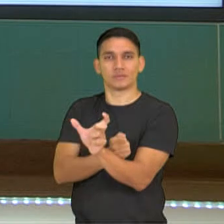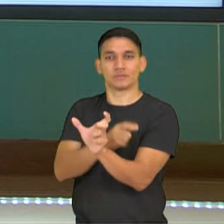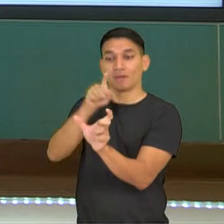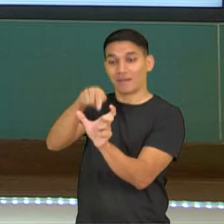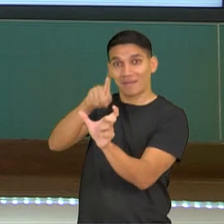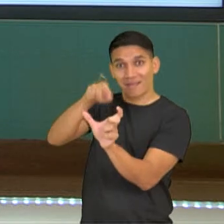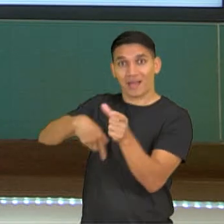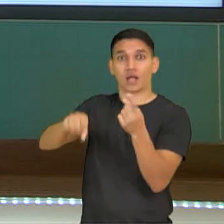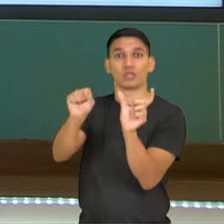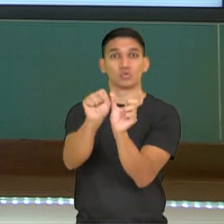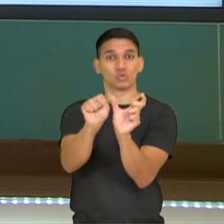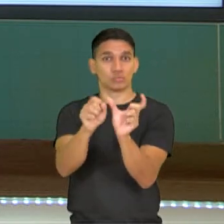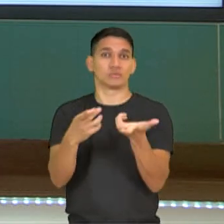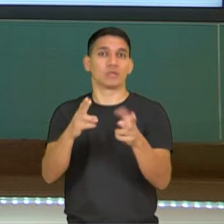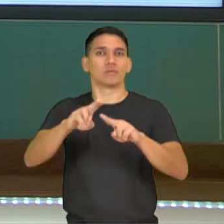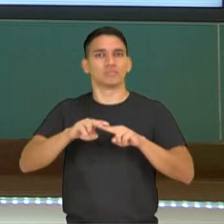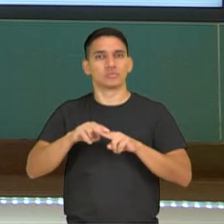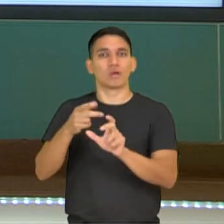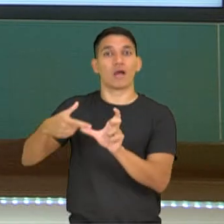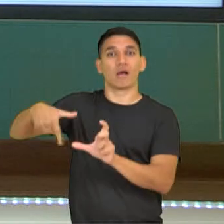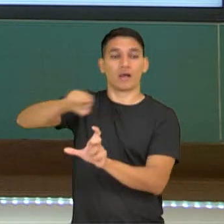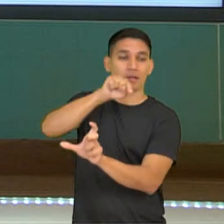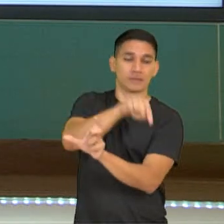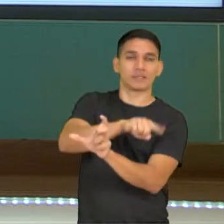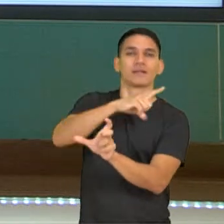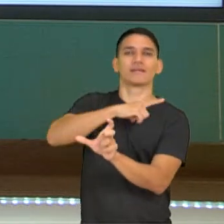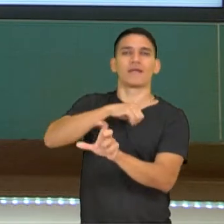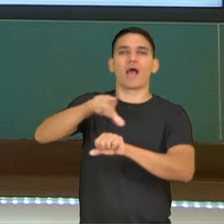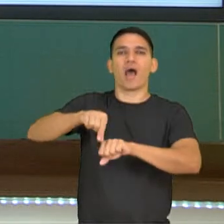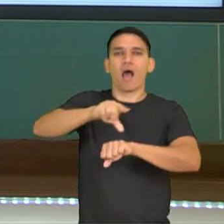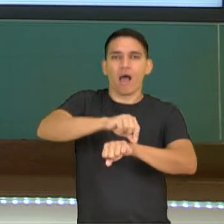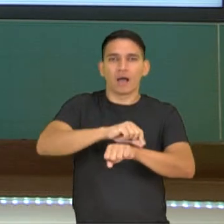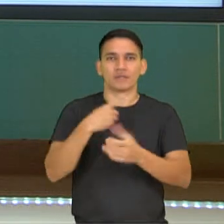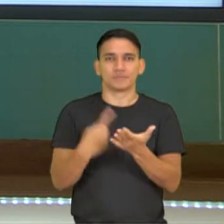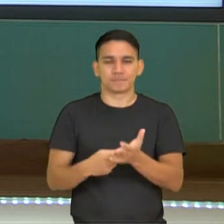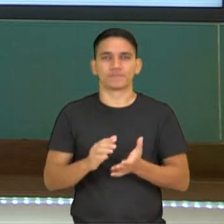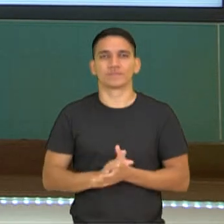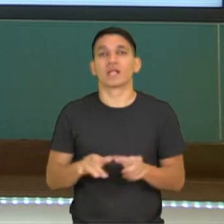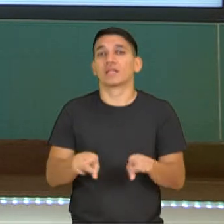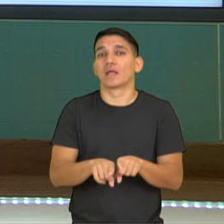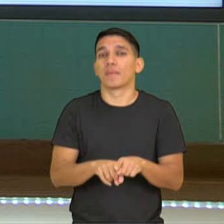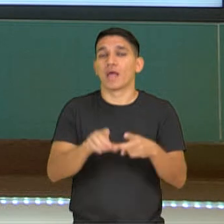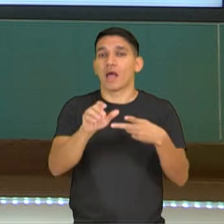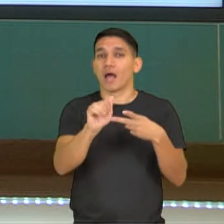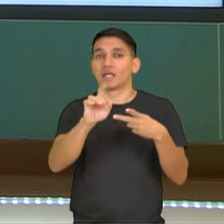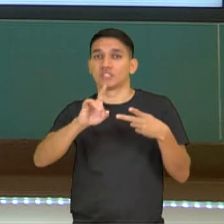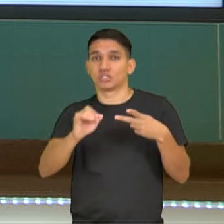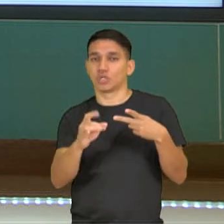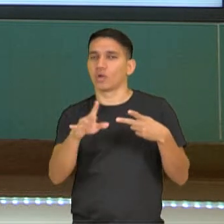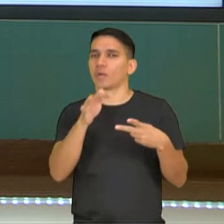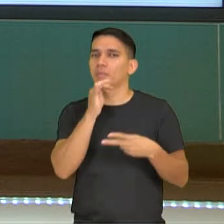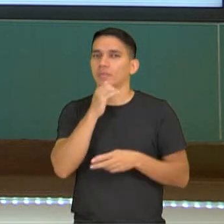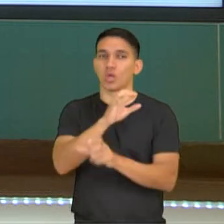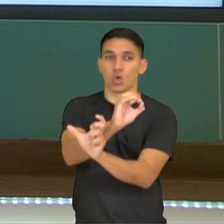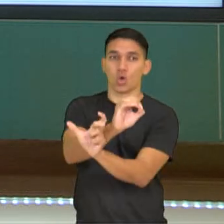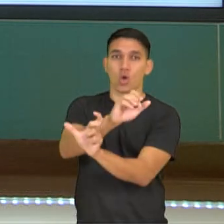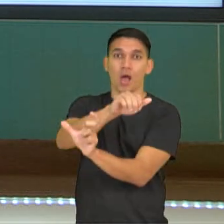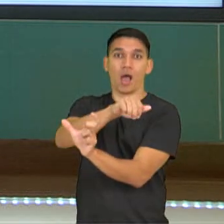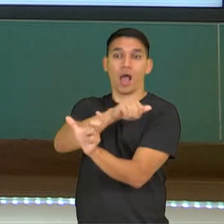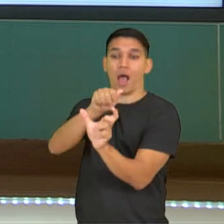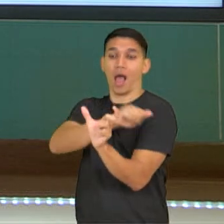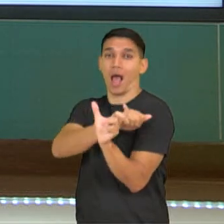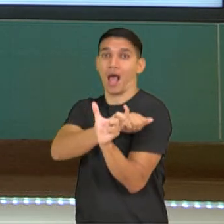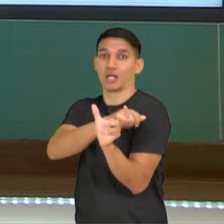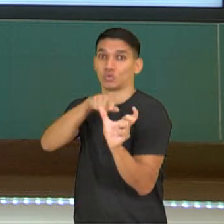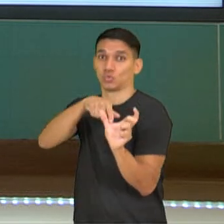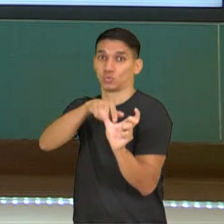frente, no caso um artigo definido, certo? A gente também tem palavras que são adjetivos. né? Quando eu digo lá, o aluno é